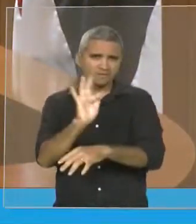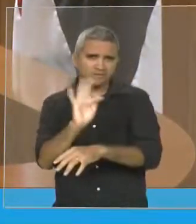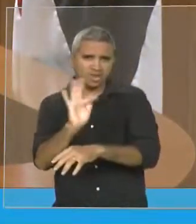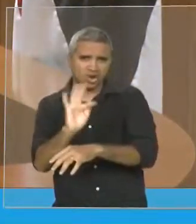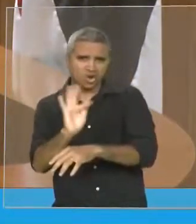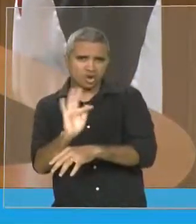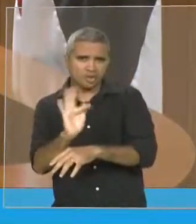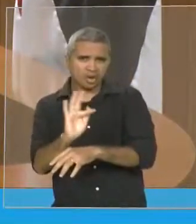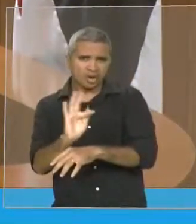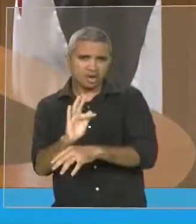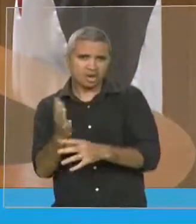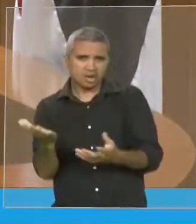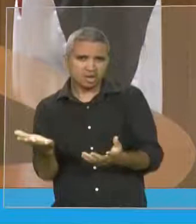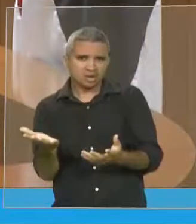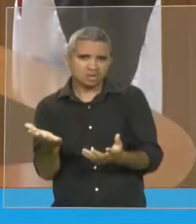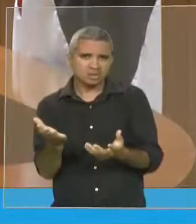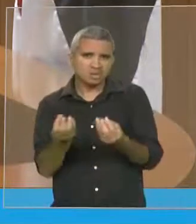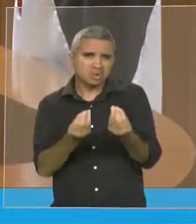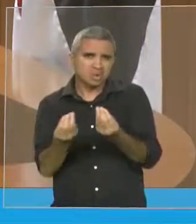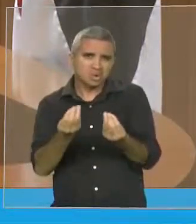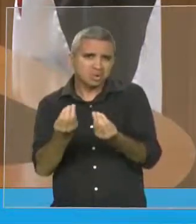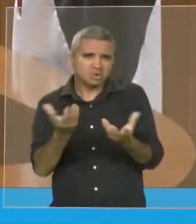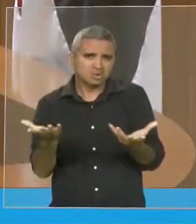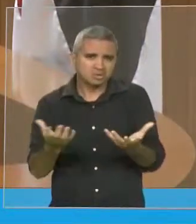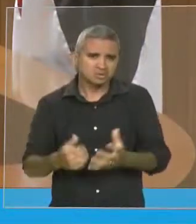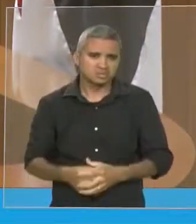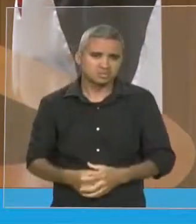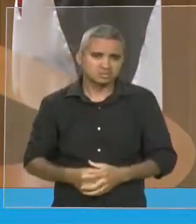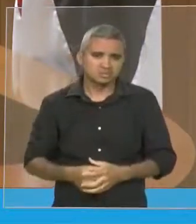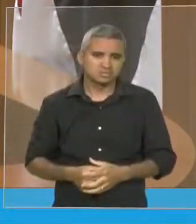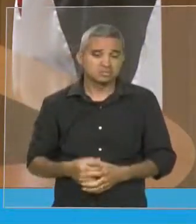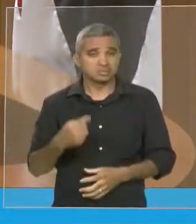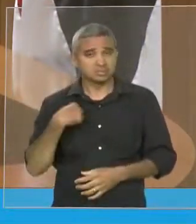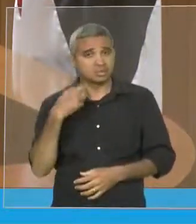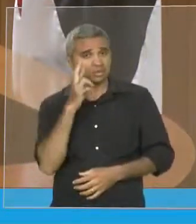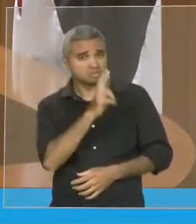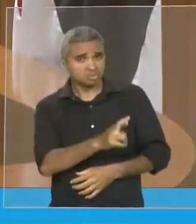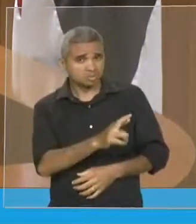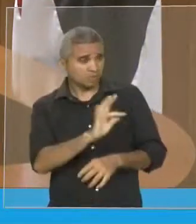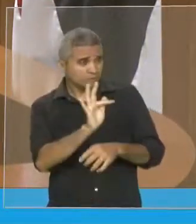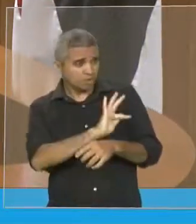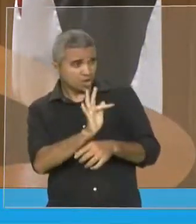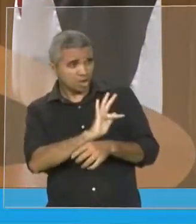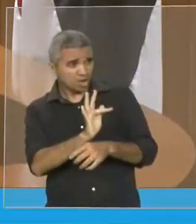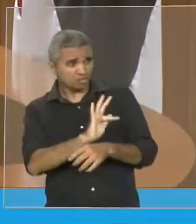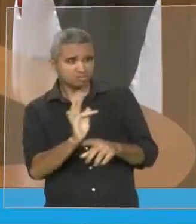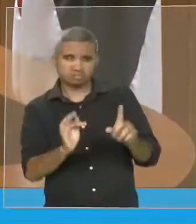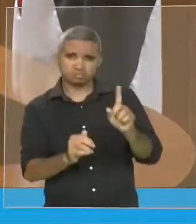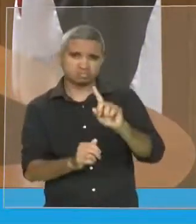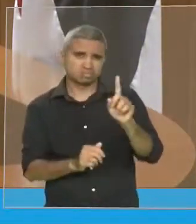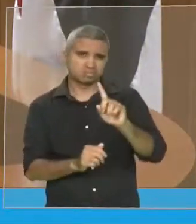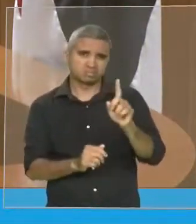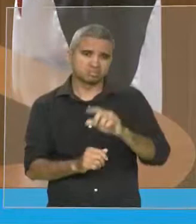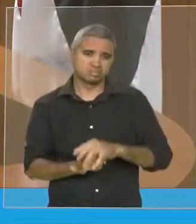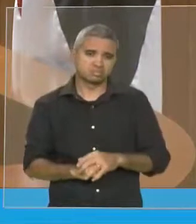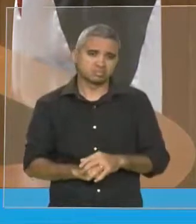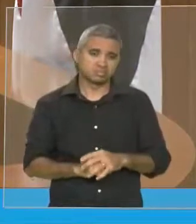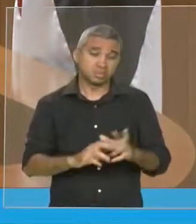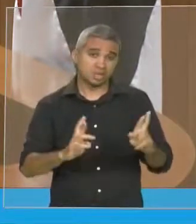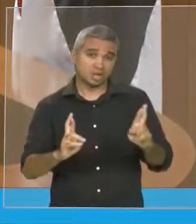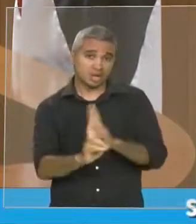morfológica, topográfica? Respondo, não, deputado Otelino. As